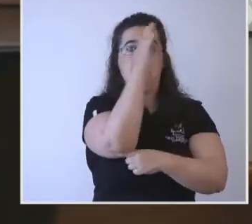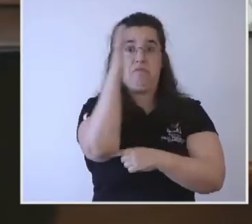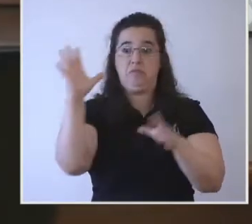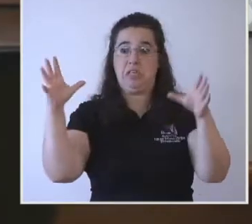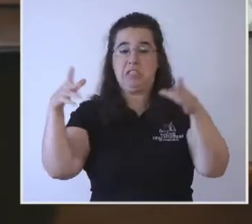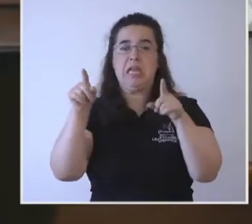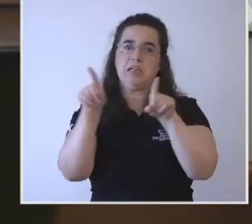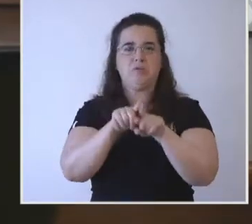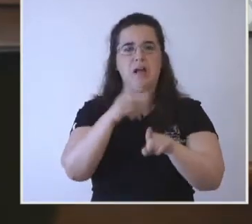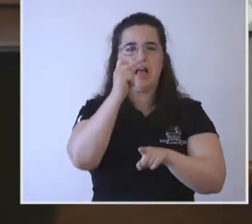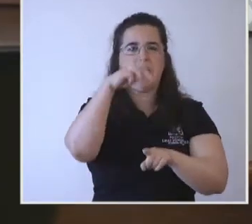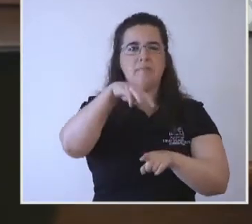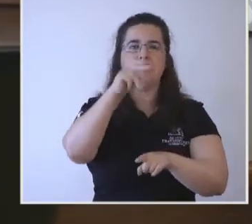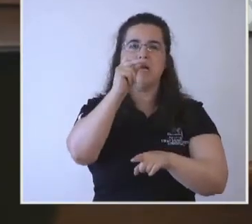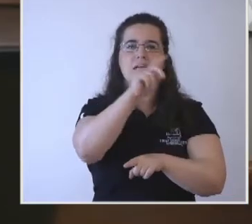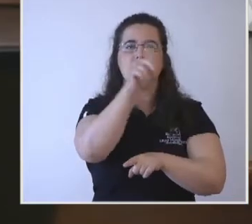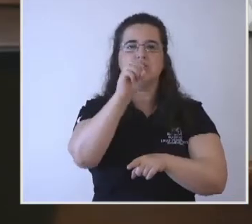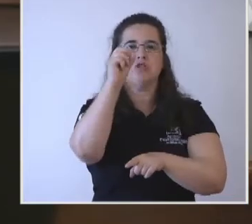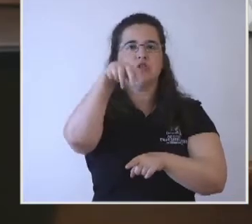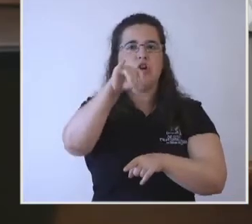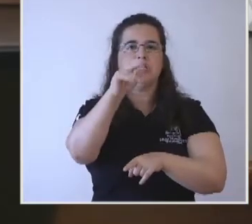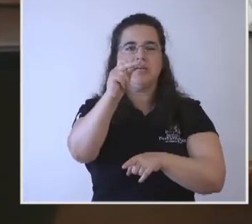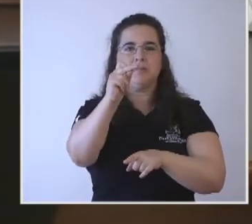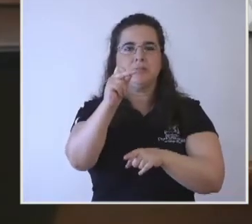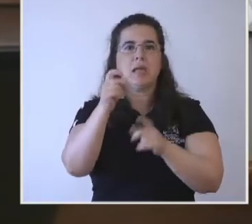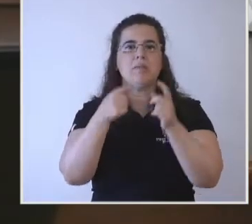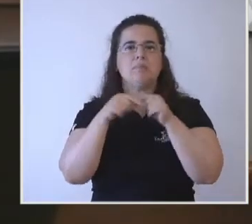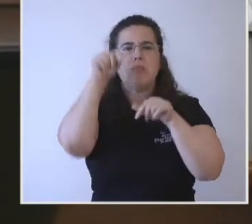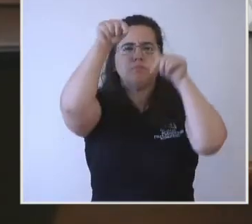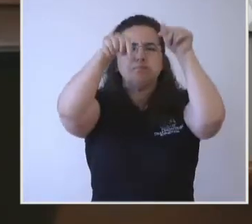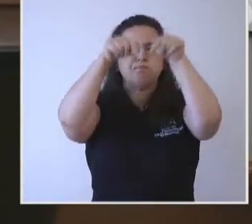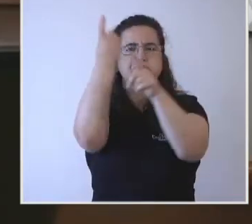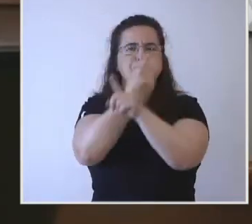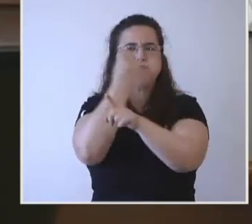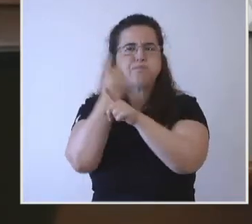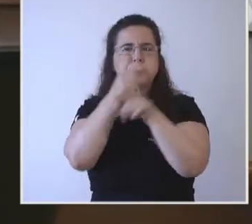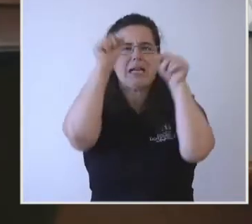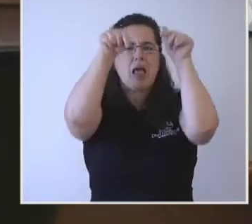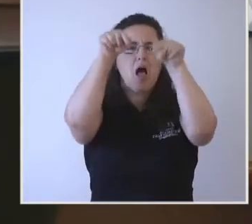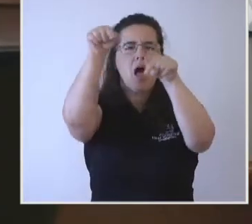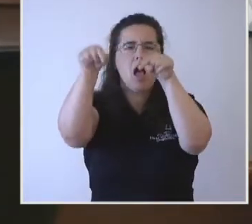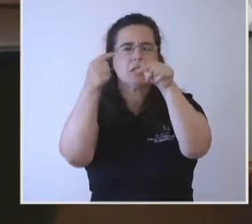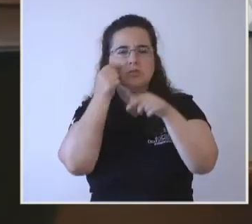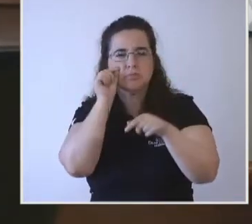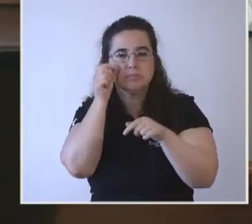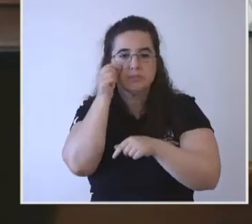Amazónia tem muitas coisas lá dentro para as quais nós precisamos olhar.